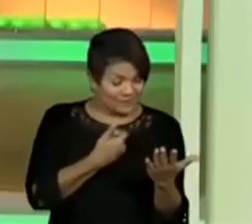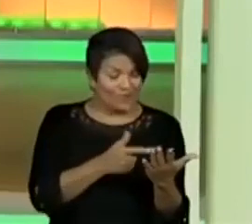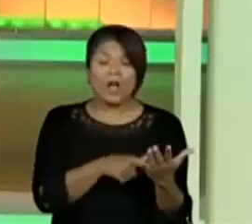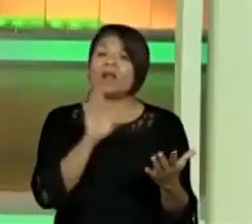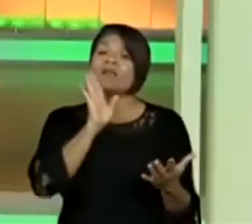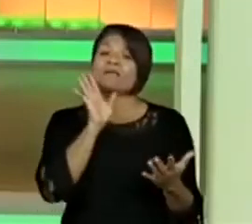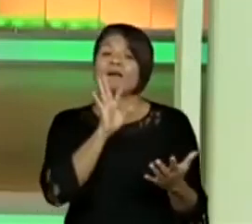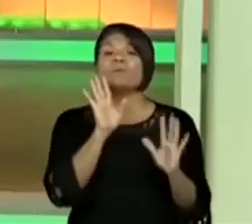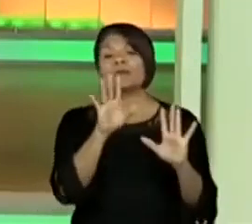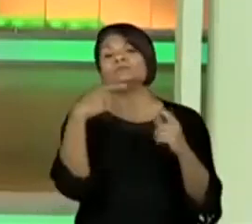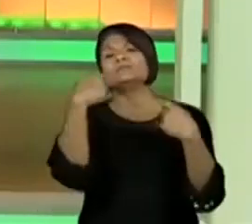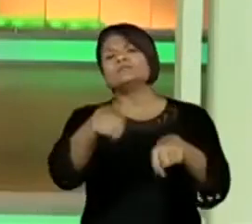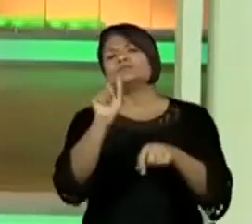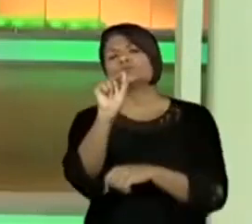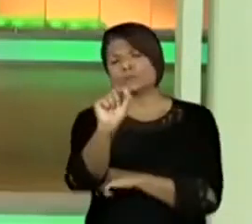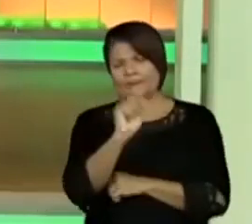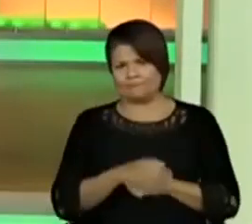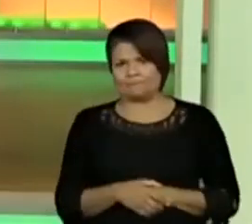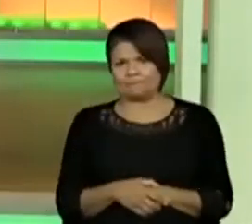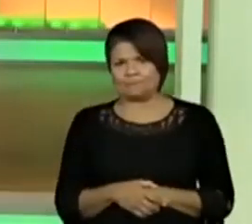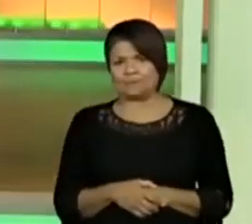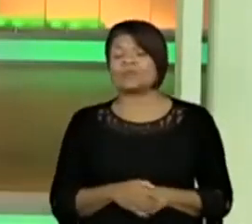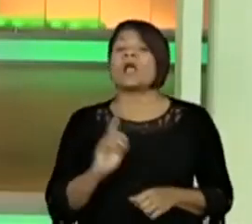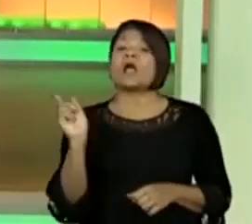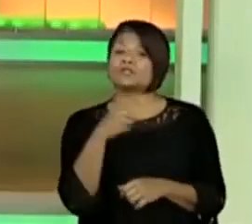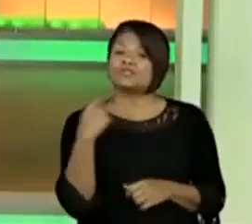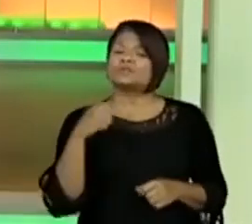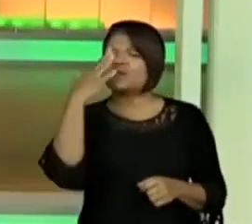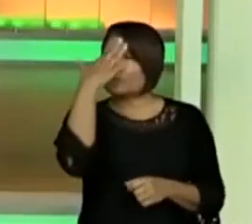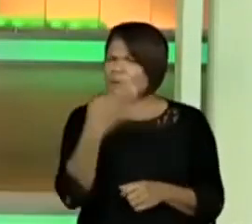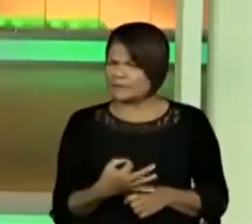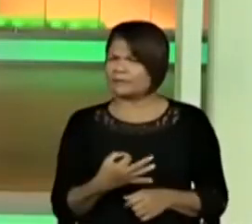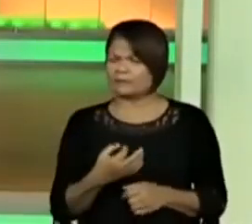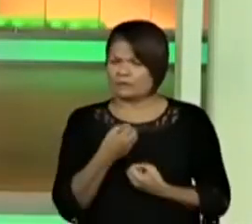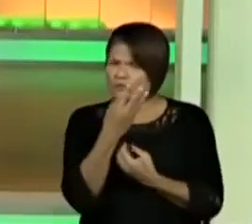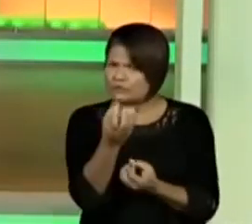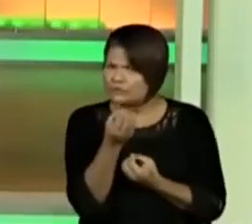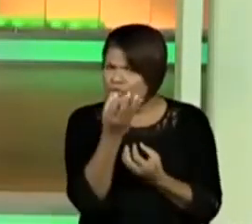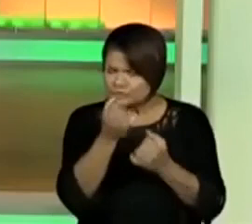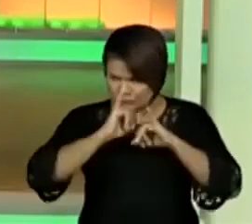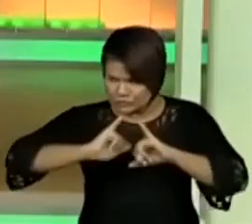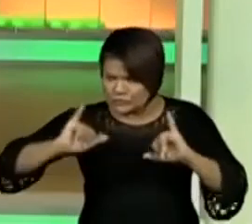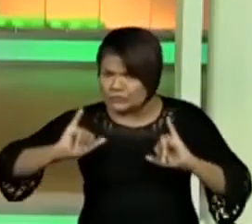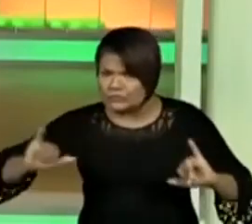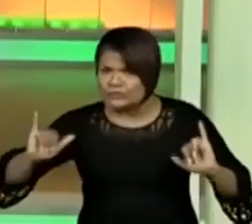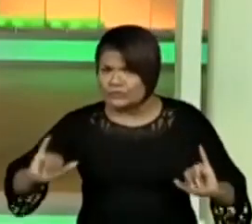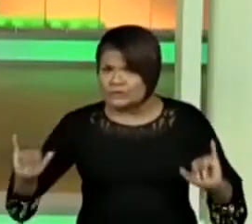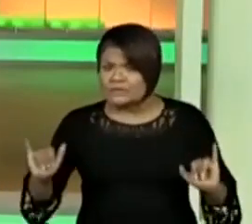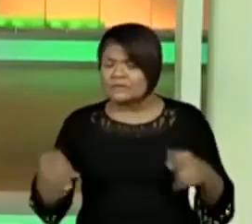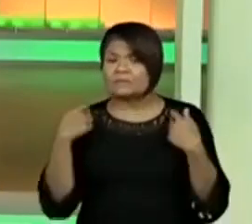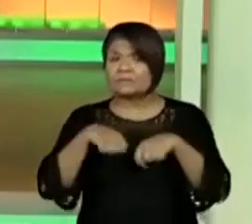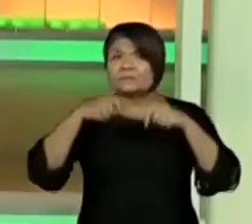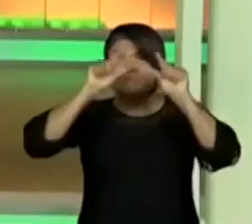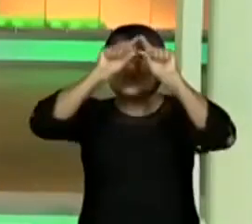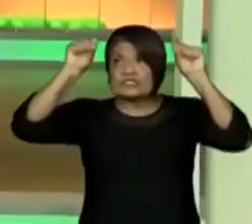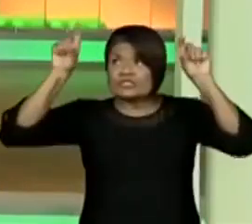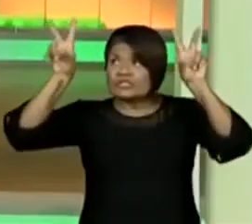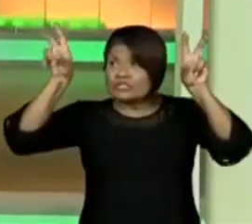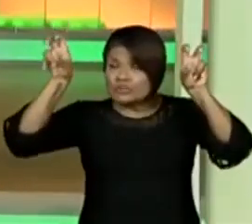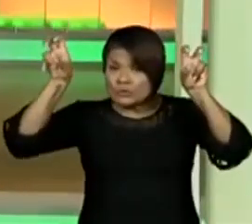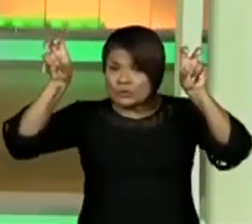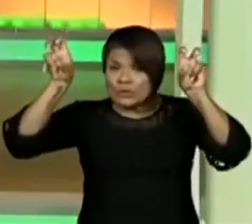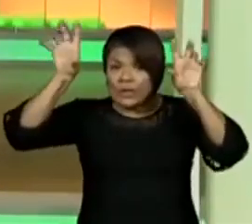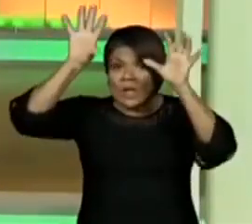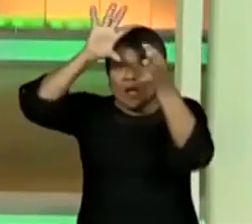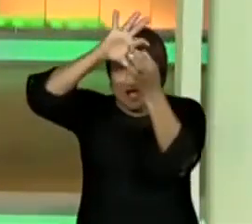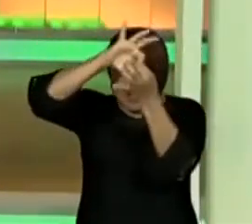gente precisa, pessoal? Entender que a notícia, desde o título, ela vai amarrando situações para a gente entender em que contexto